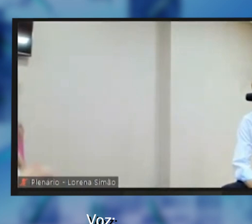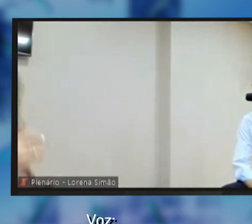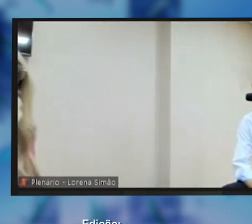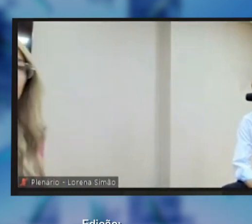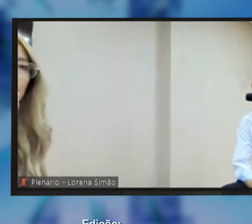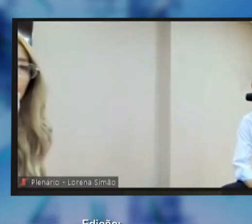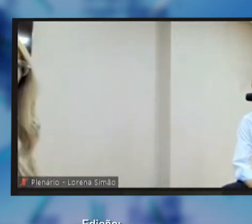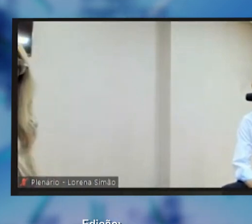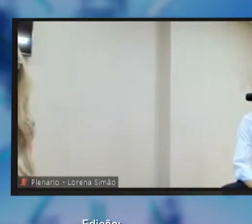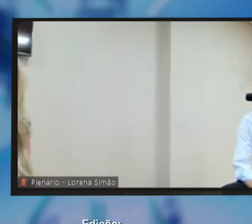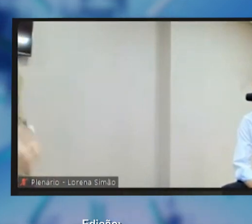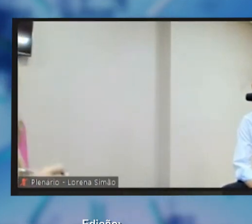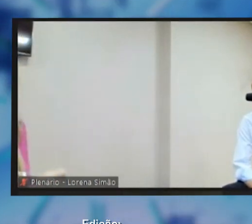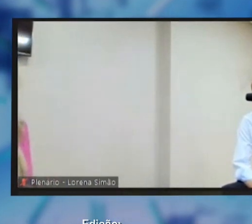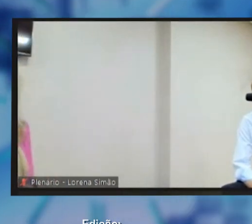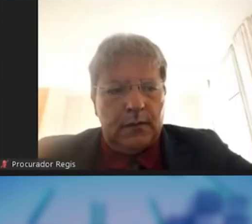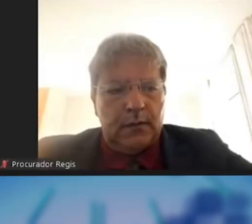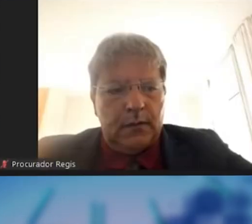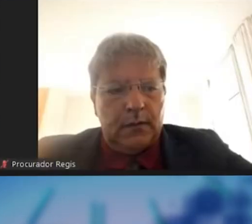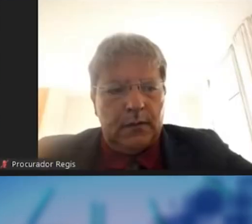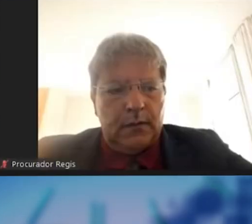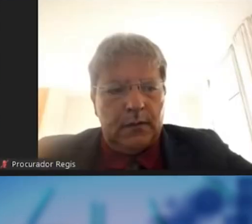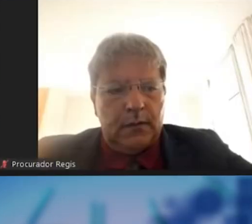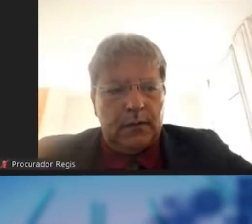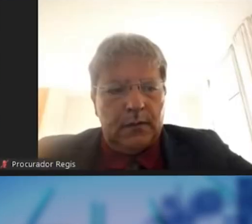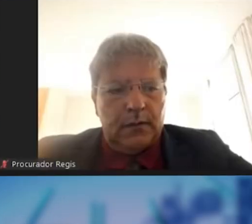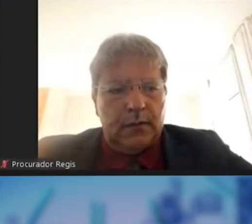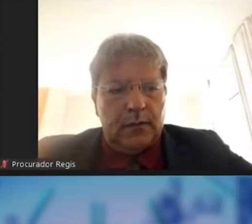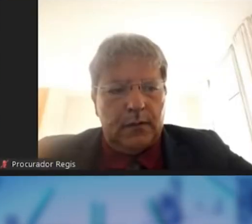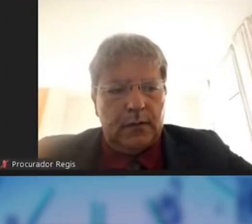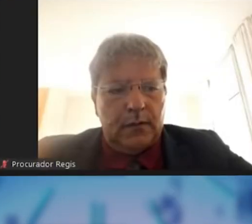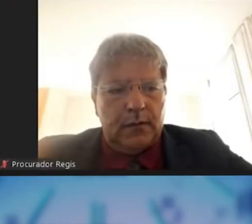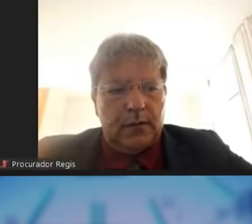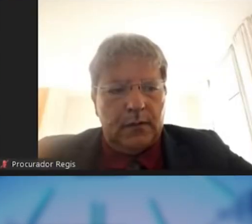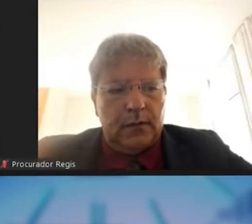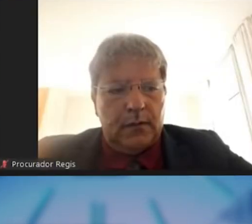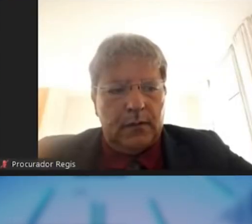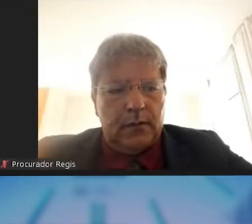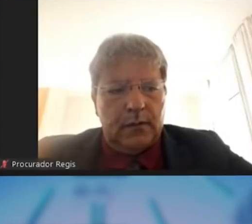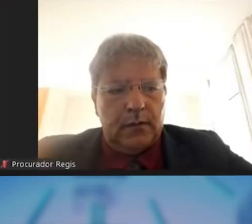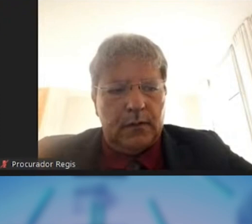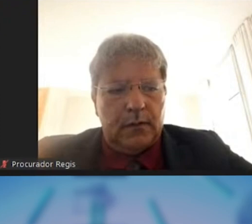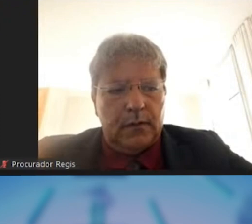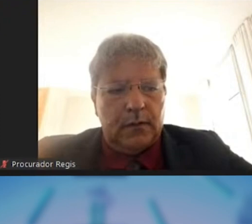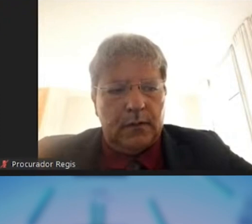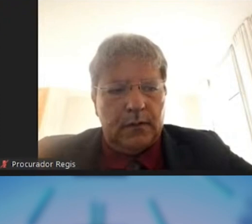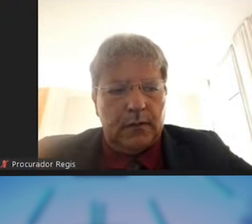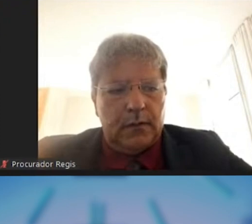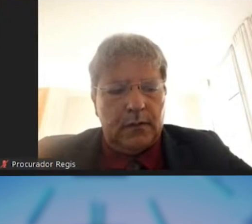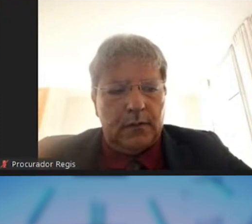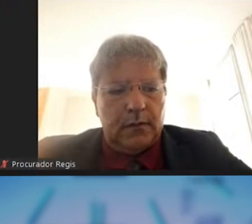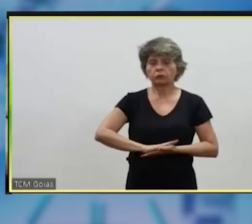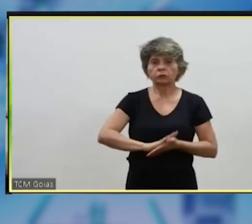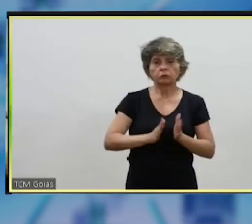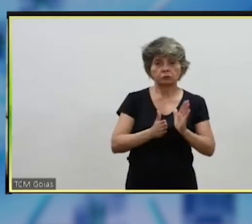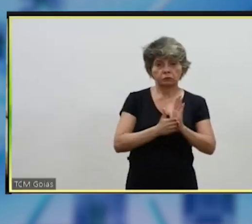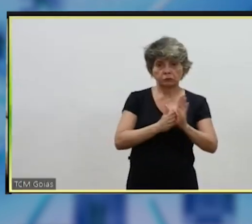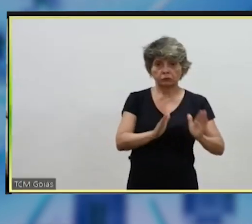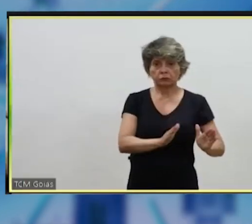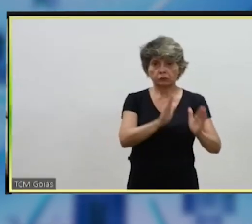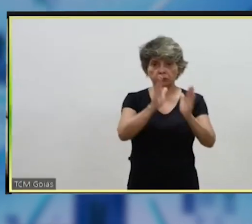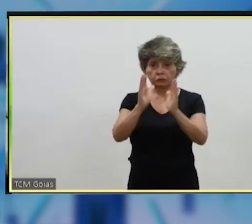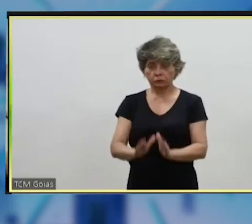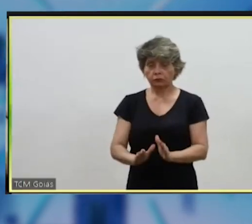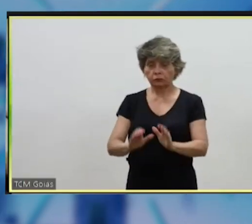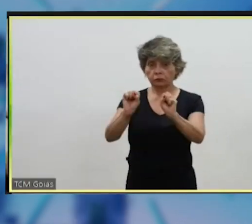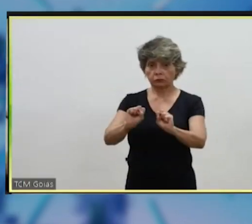que compareceu presencialmente, e pelo procurador do Ministério Público de Contas, Regis Gonçalves Leite. Os julgamentos